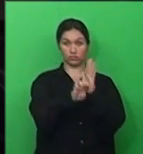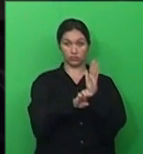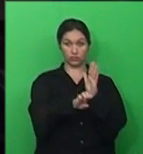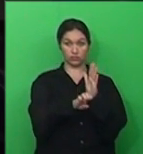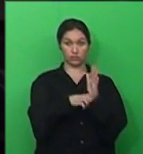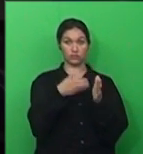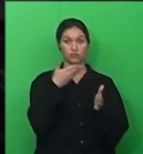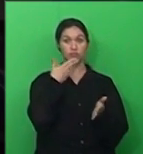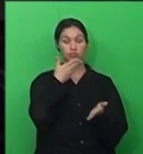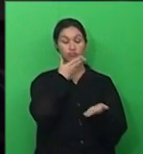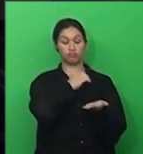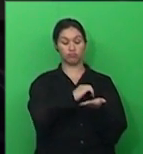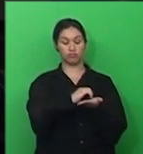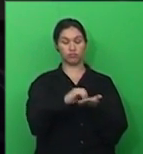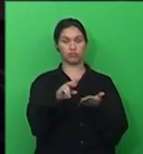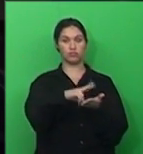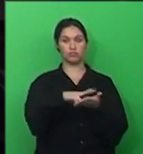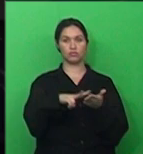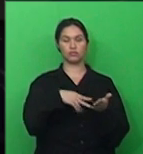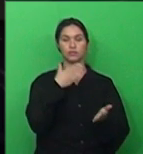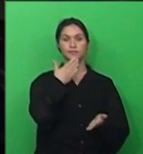matérias.